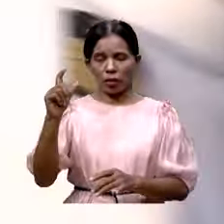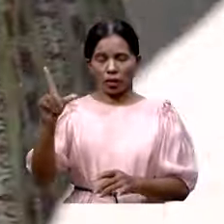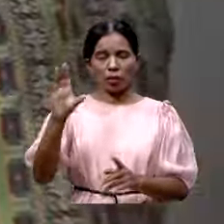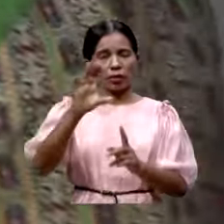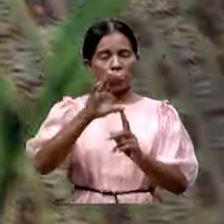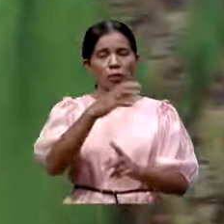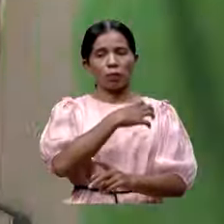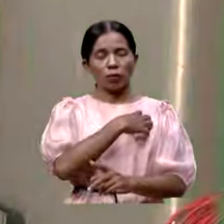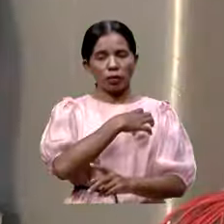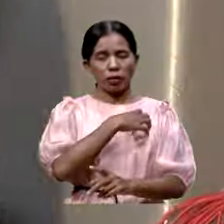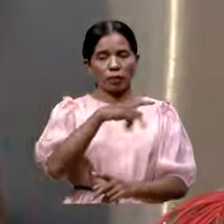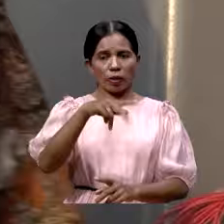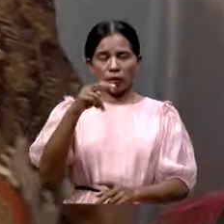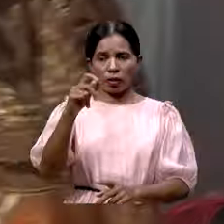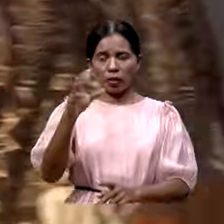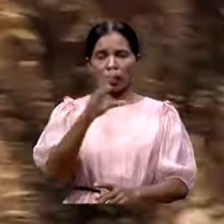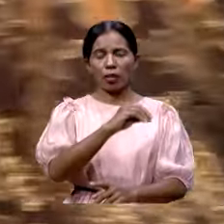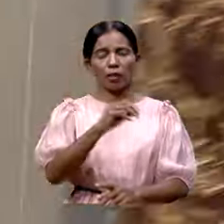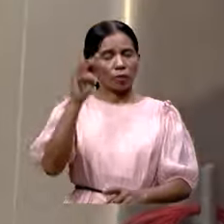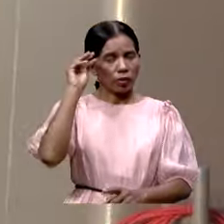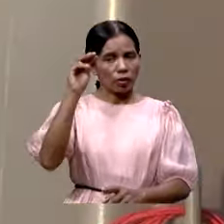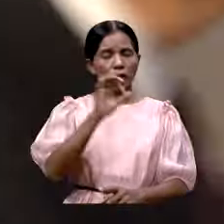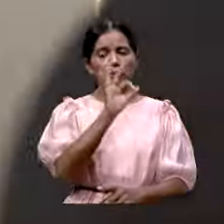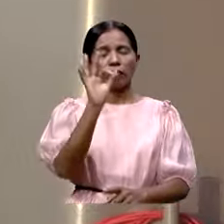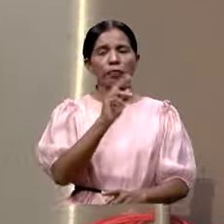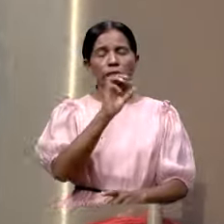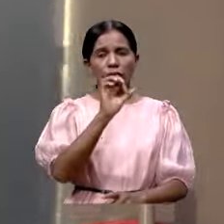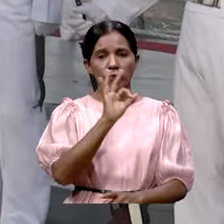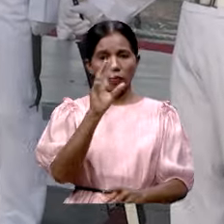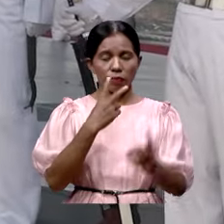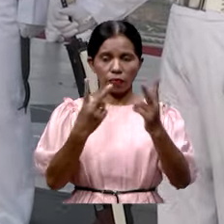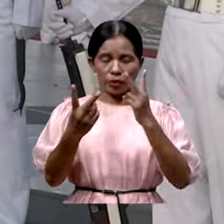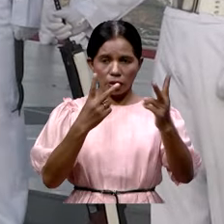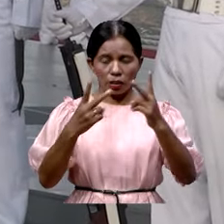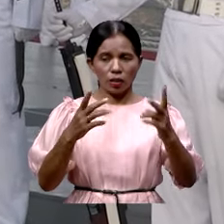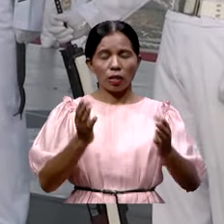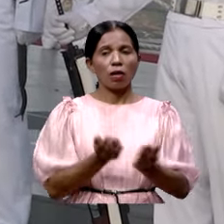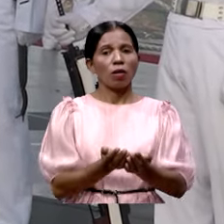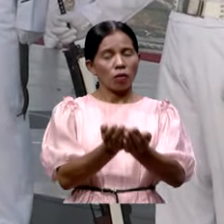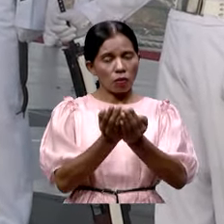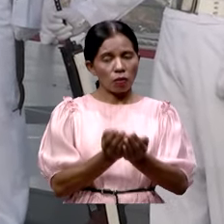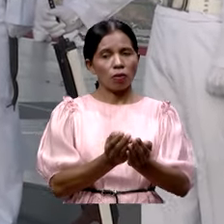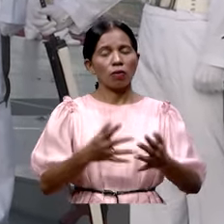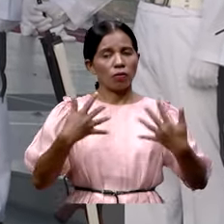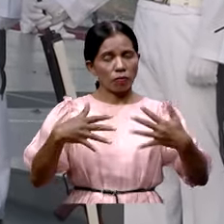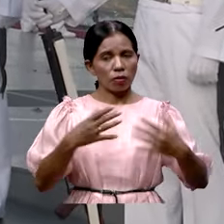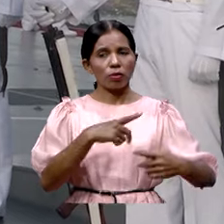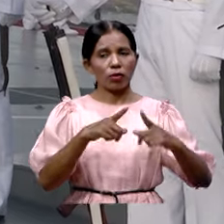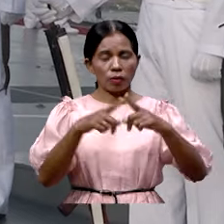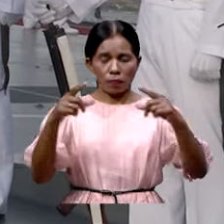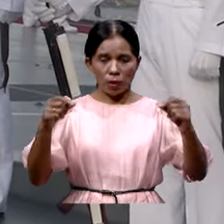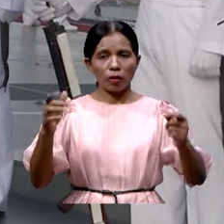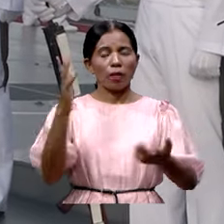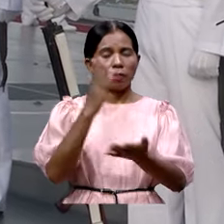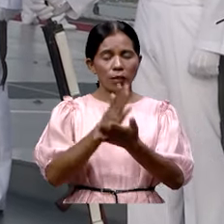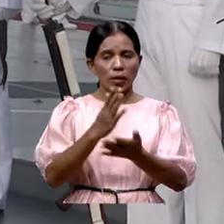Ministério Interior no Ministro Negócios Estrangeiros Sestané, visita Rofuno Japão JS Murasame, Nebe Atraca e Porto Dili. Chefe de